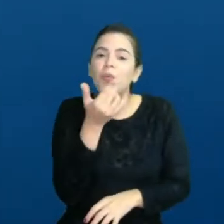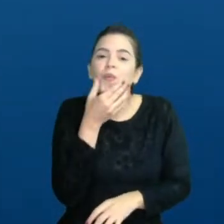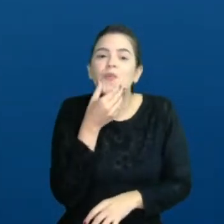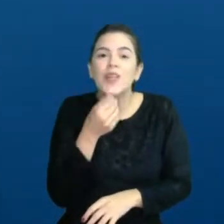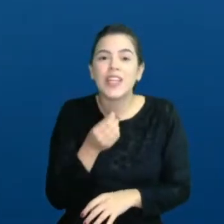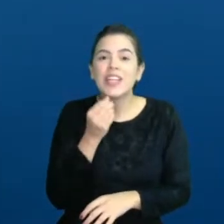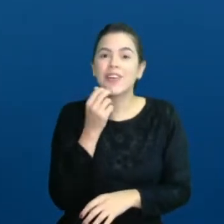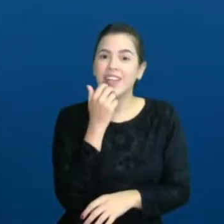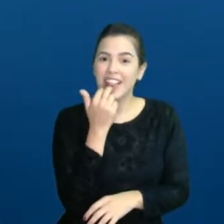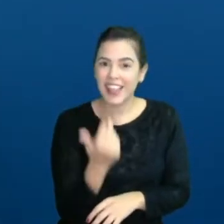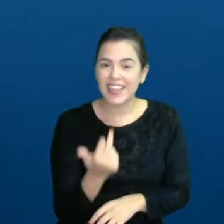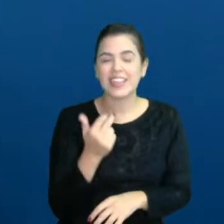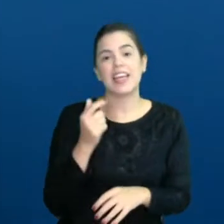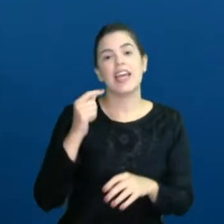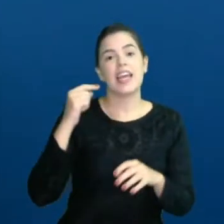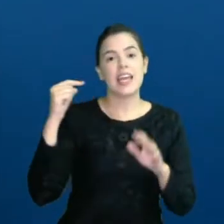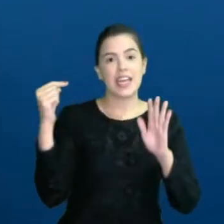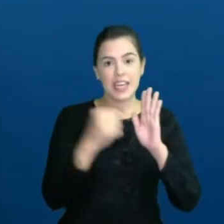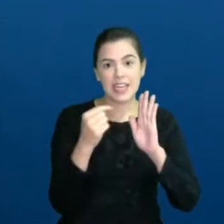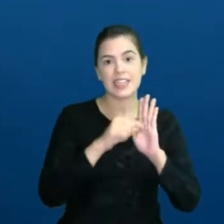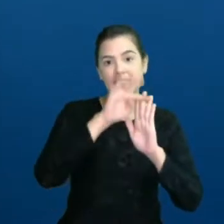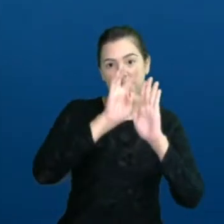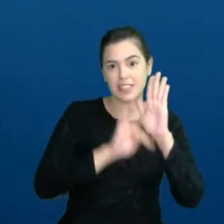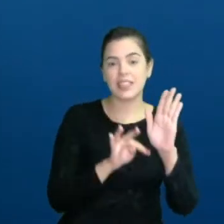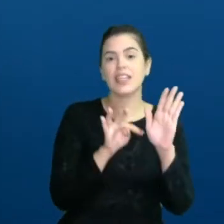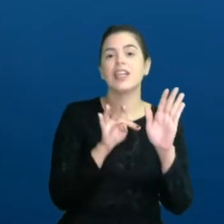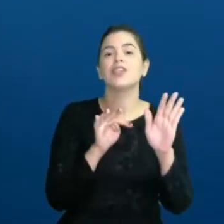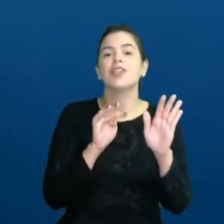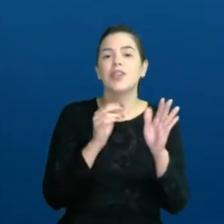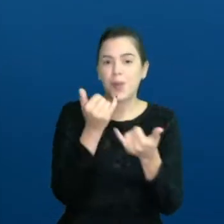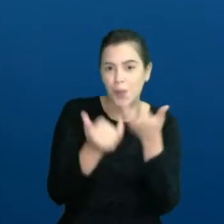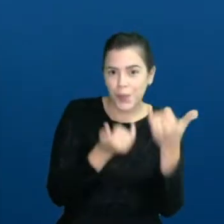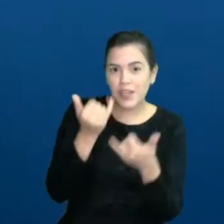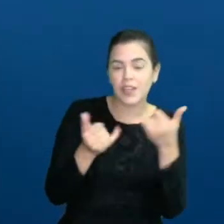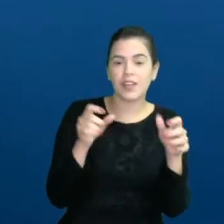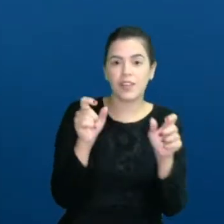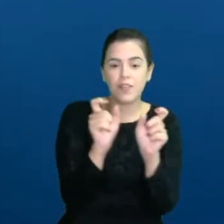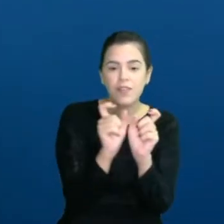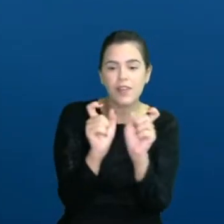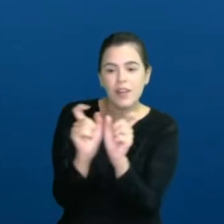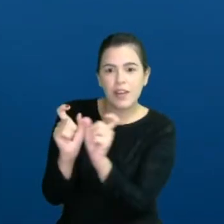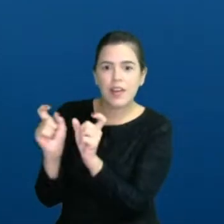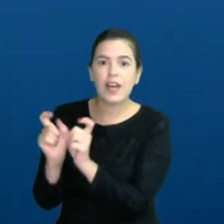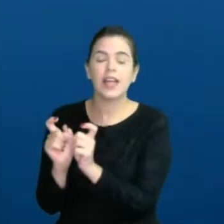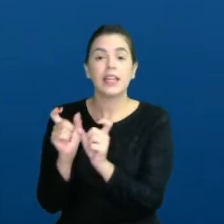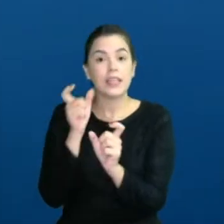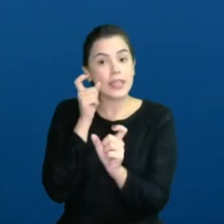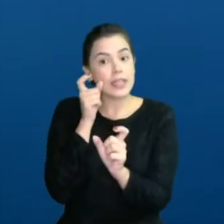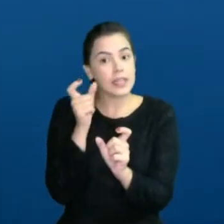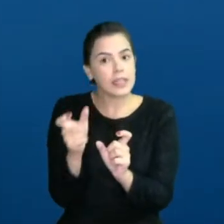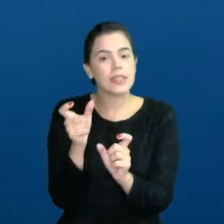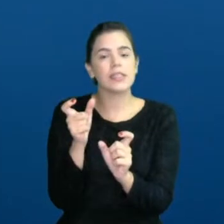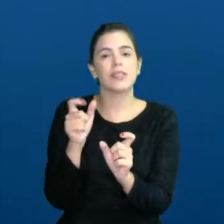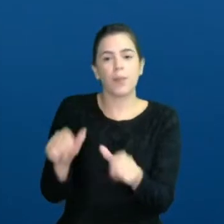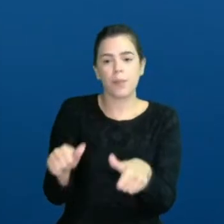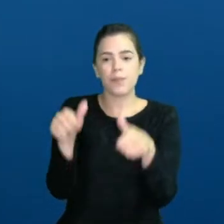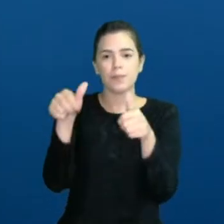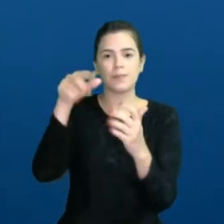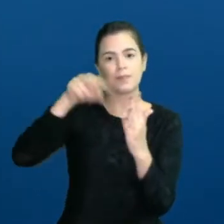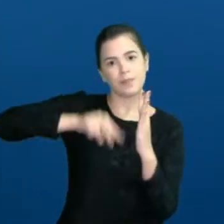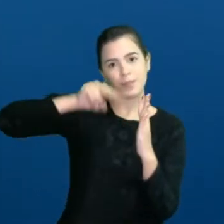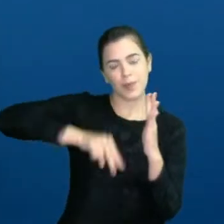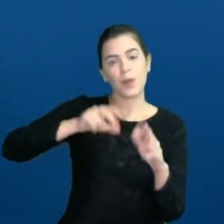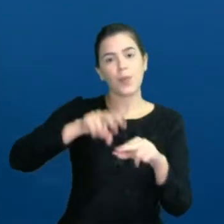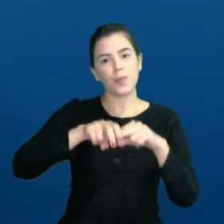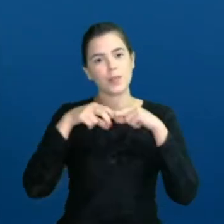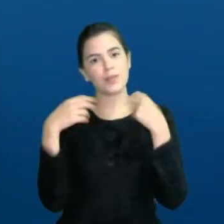textos, que são um joguinho que a gente pode fazer com as palavras, têm a intenção de fazer a gente melhorar a nossa leitura. Por isso, a